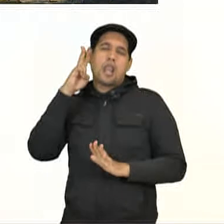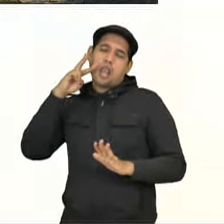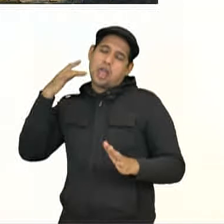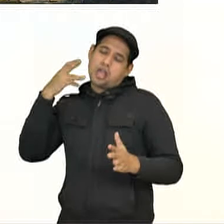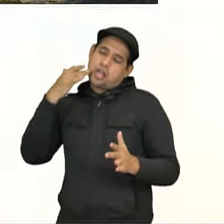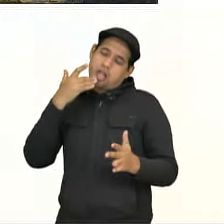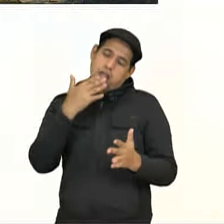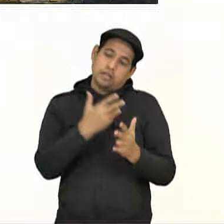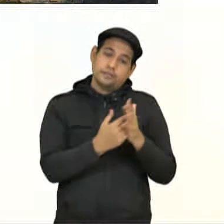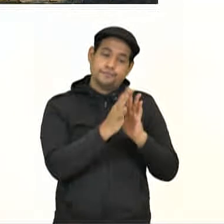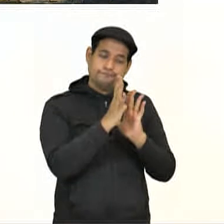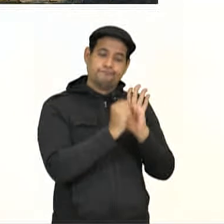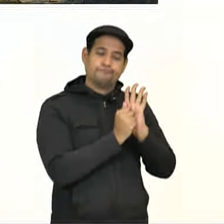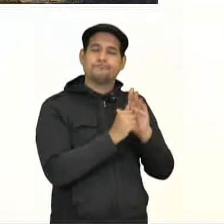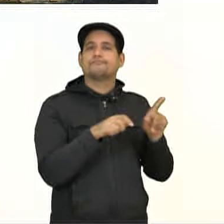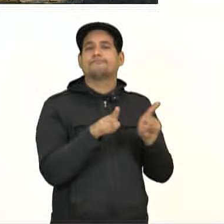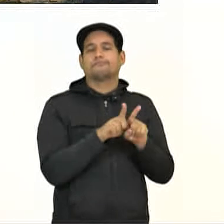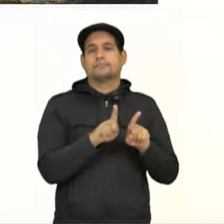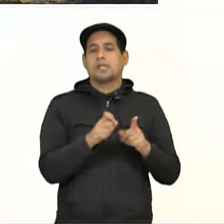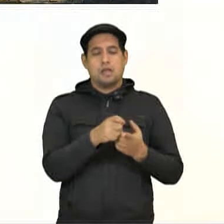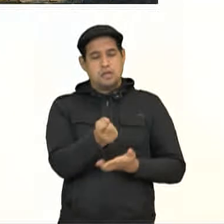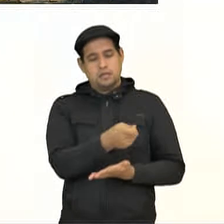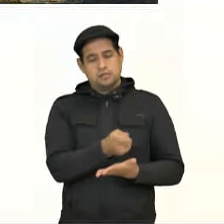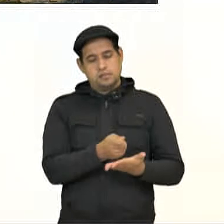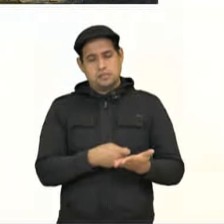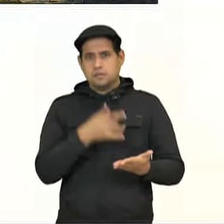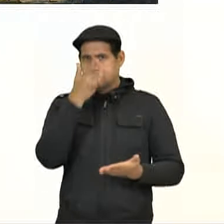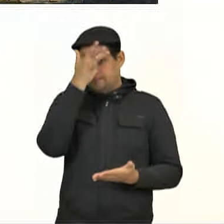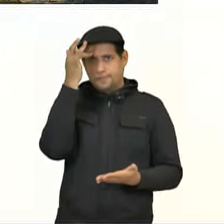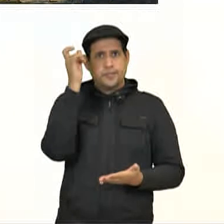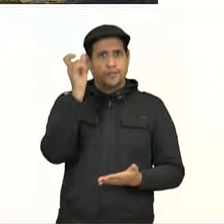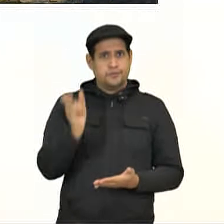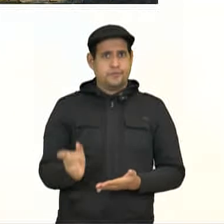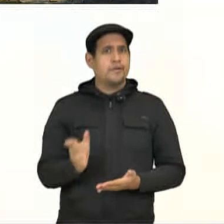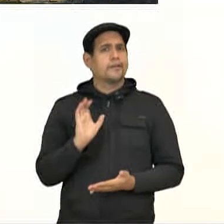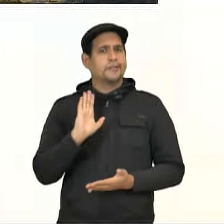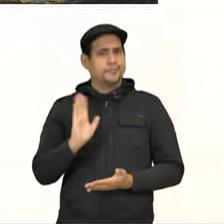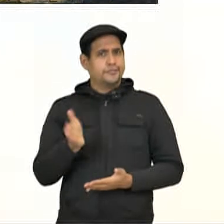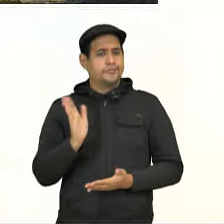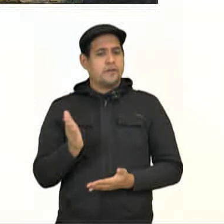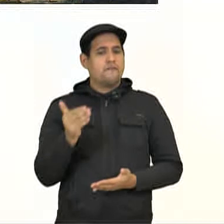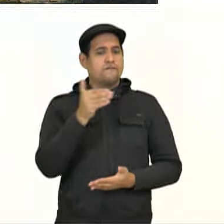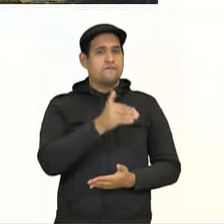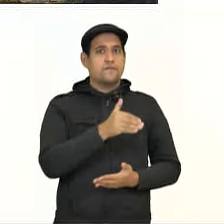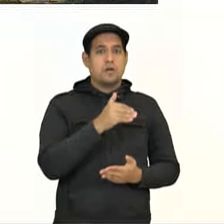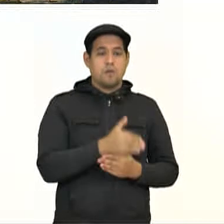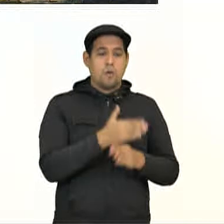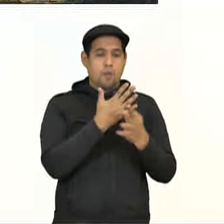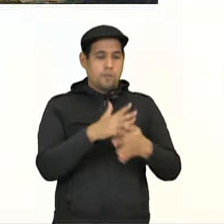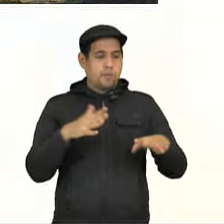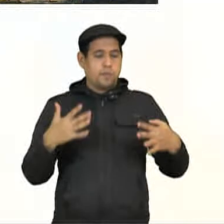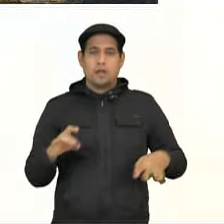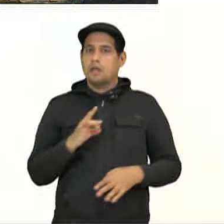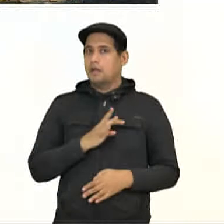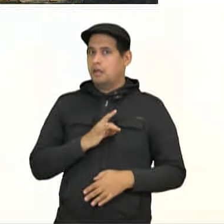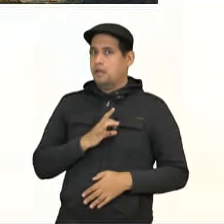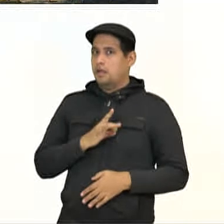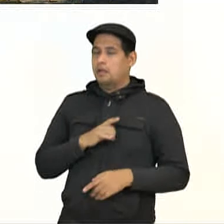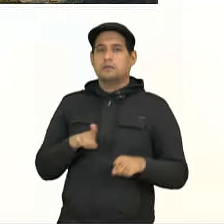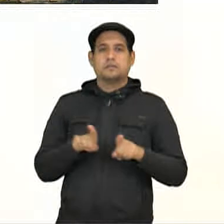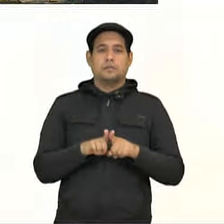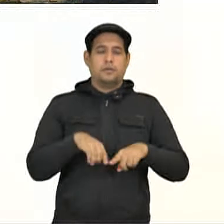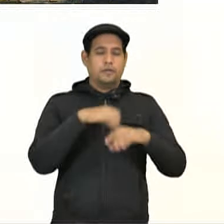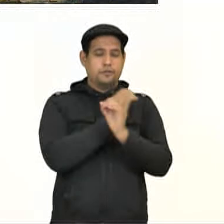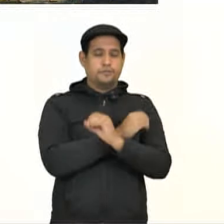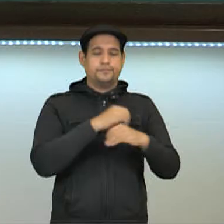lendas, registros escritos de pessoas que haviam estado no chamado Mar Tenebroso, como era conhecido o Oceano